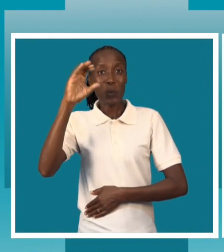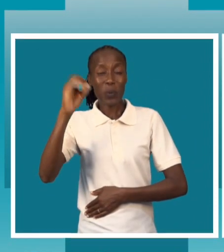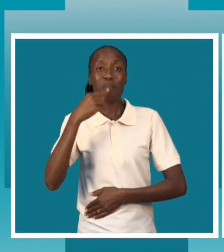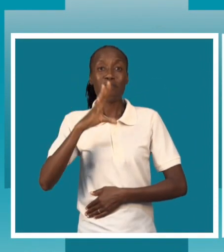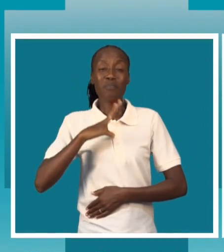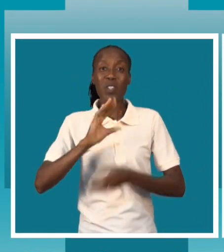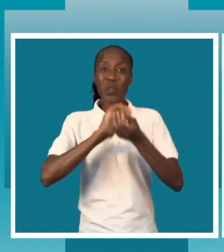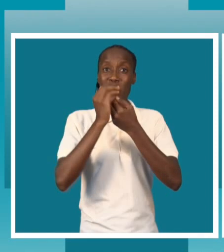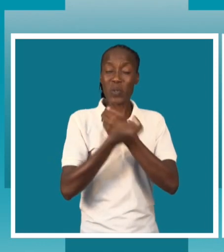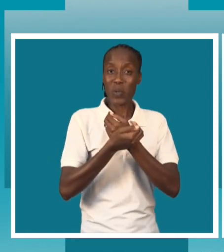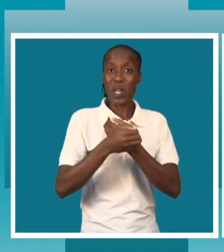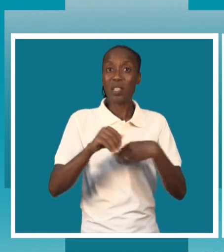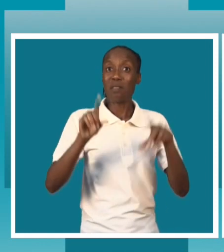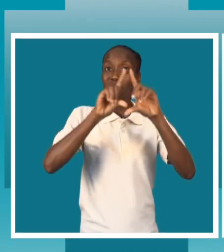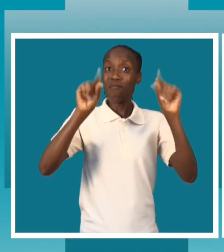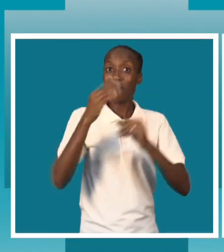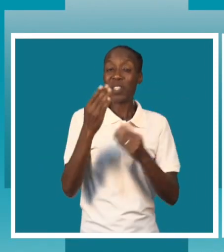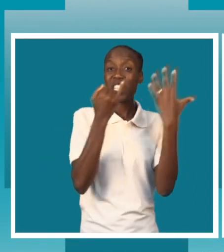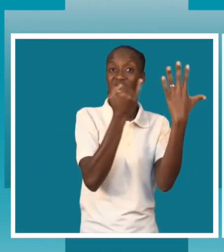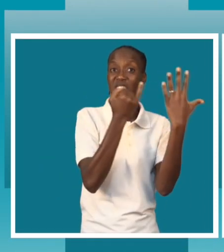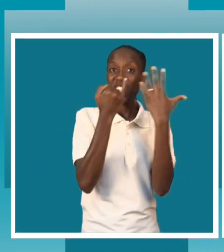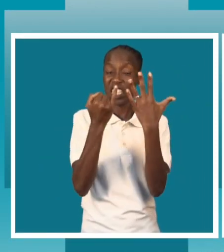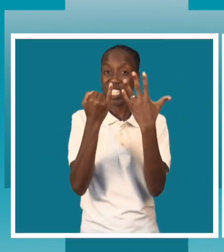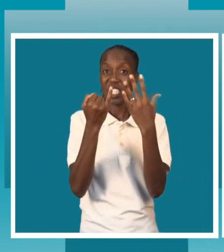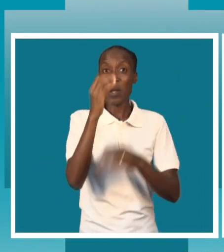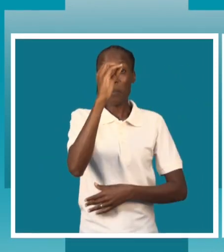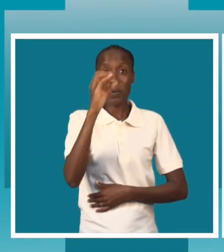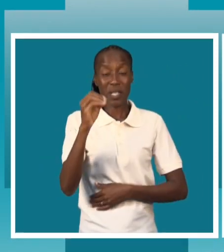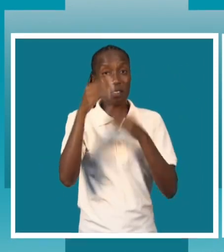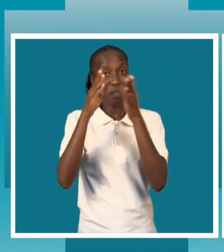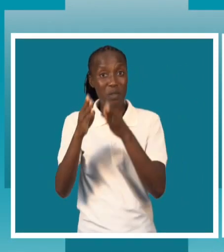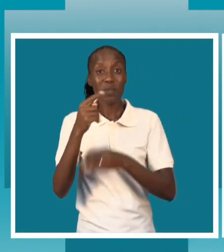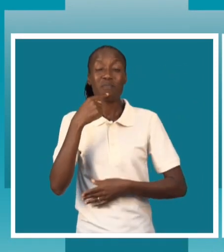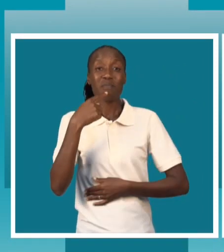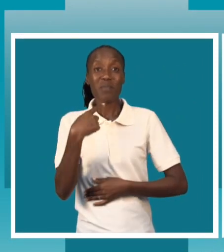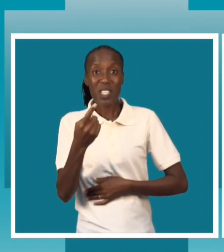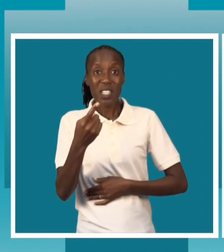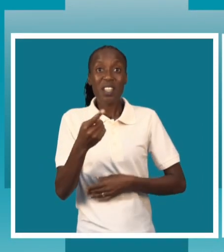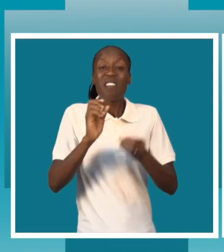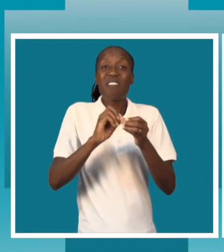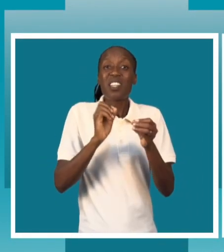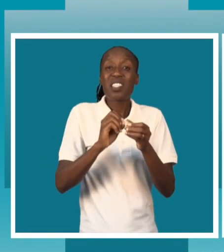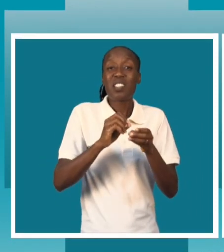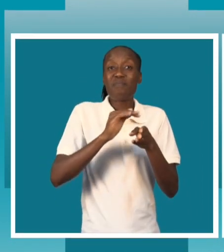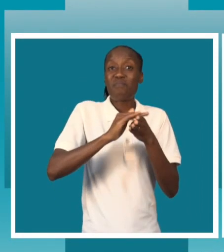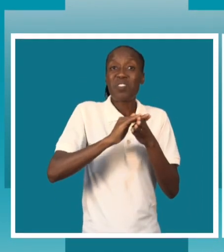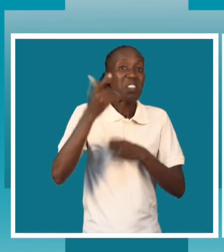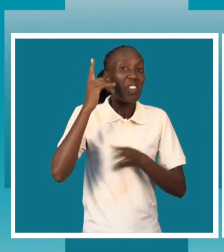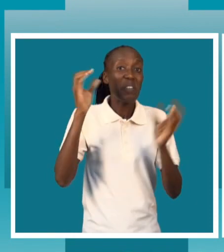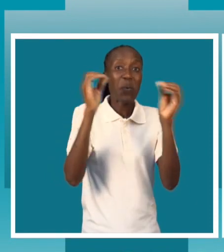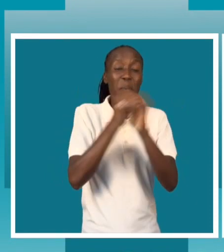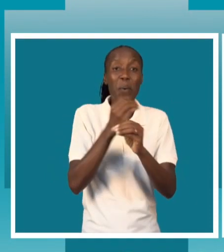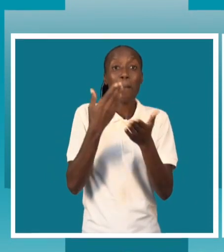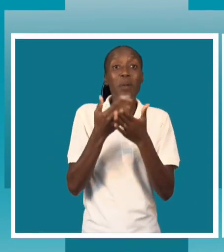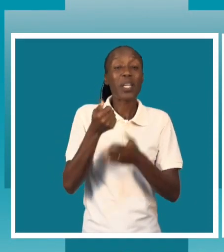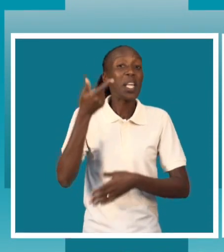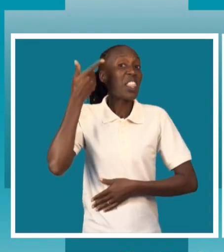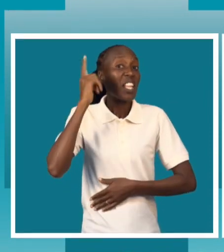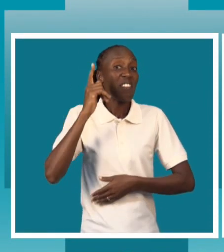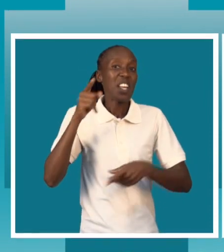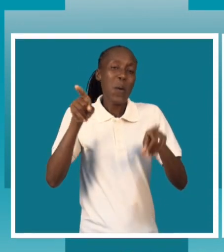Secure Envoy, onde 66% das pessoas revelaram ser dependentes do celular. O telefone é como se fosse o